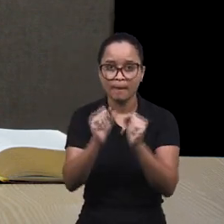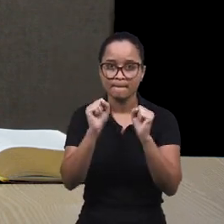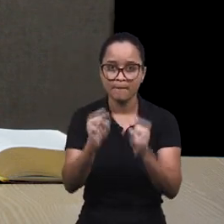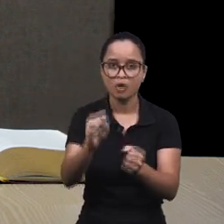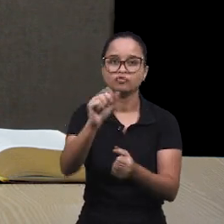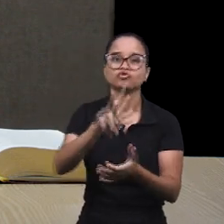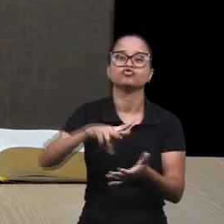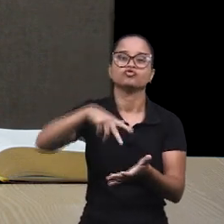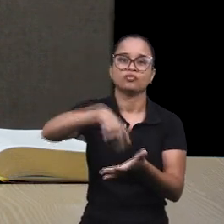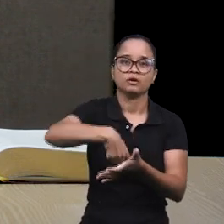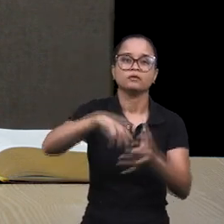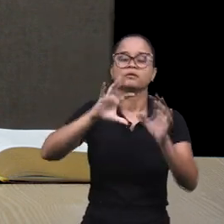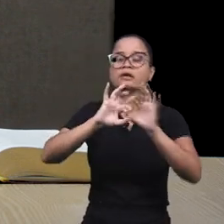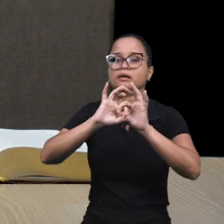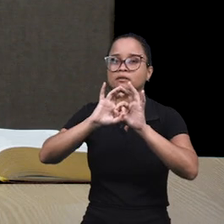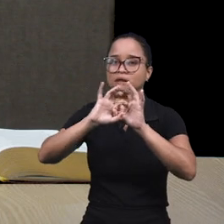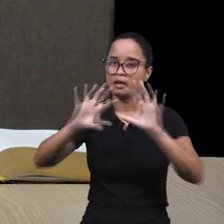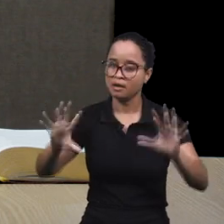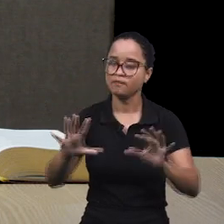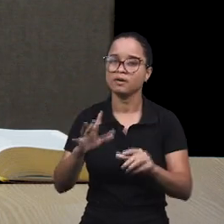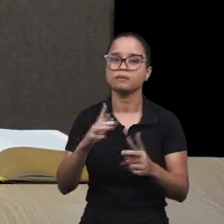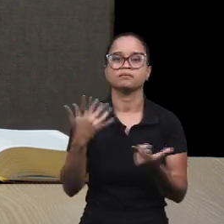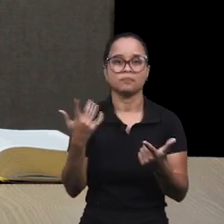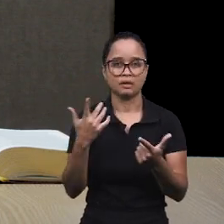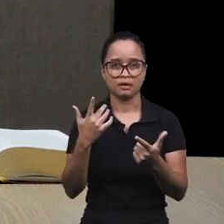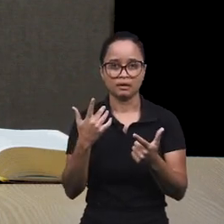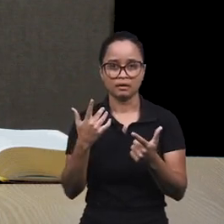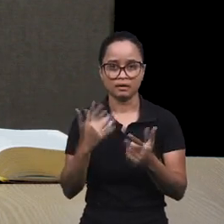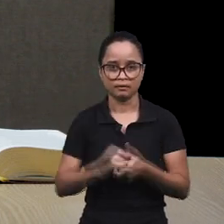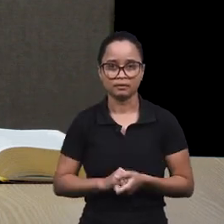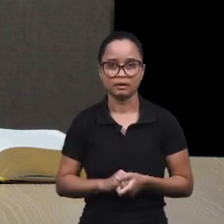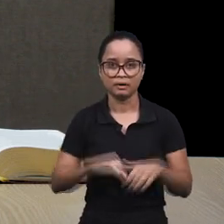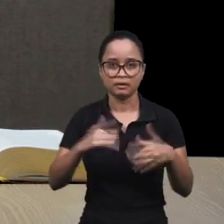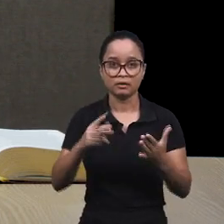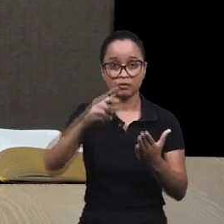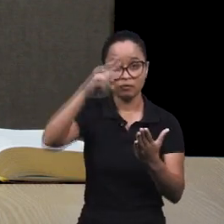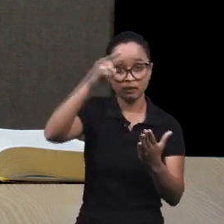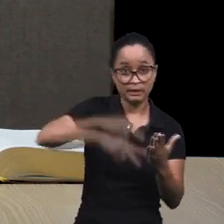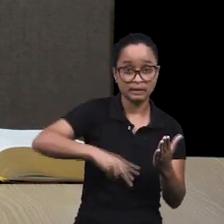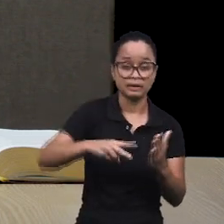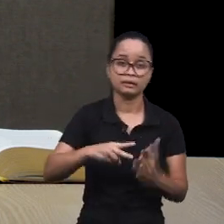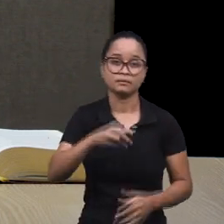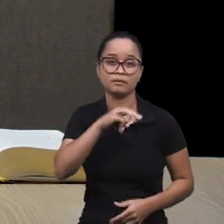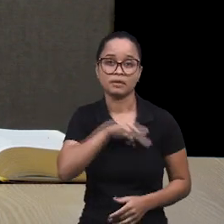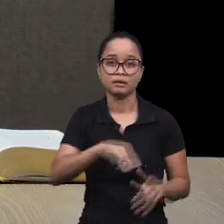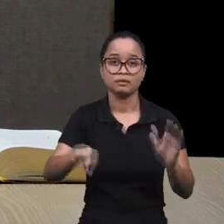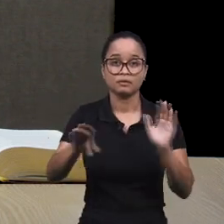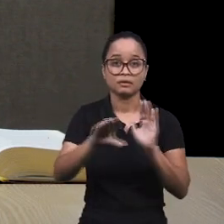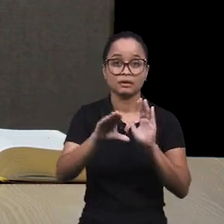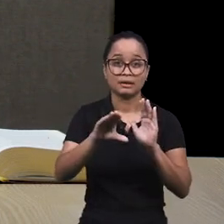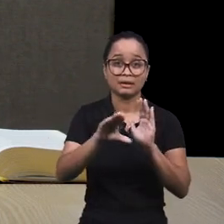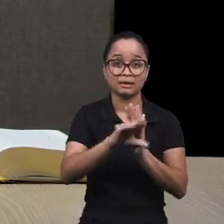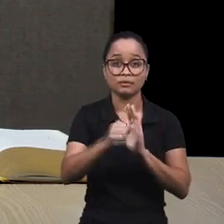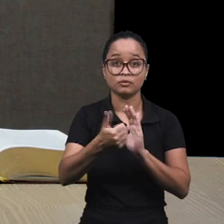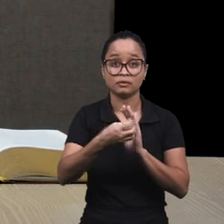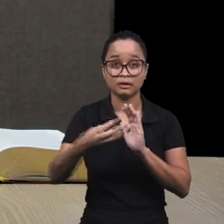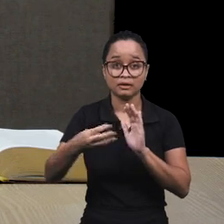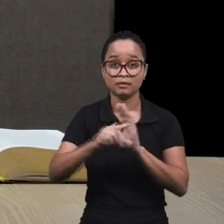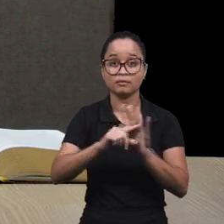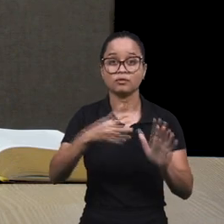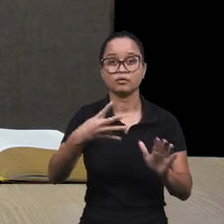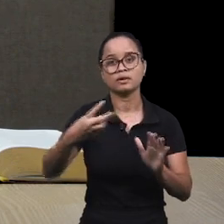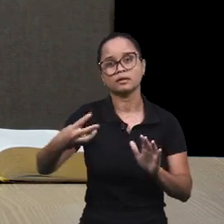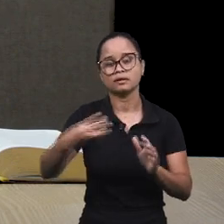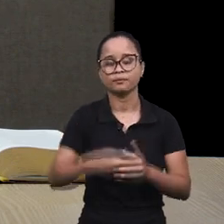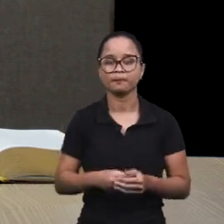puder ficar de joelhos pode estar à vontade, não há problema. Mas eu vou fazer a leitura então de Mateus 13, verso 43. Você pode